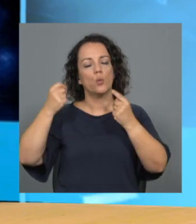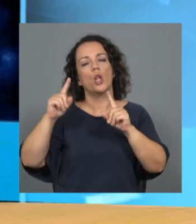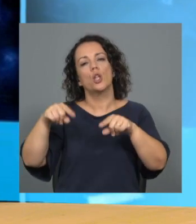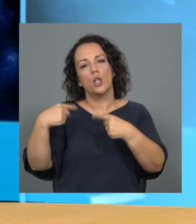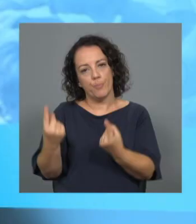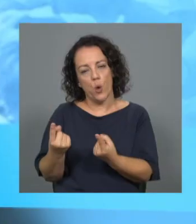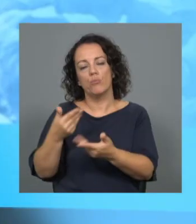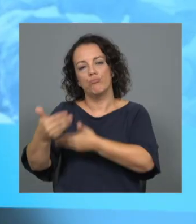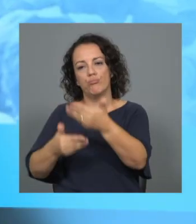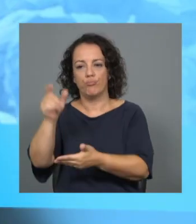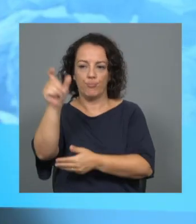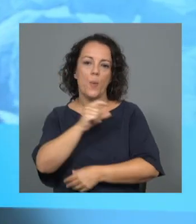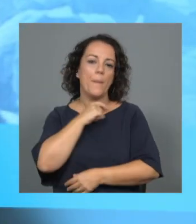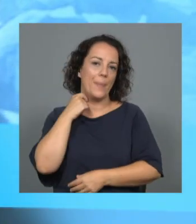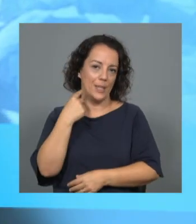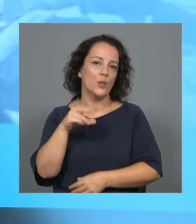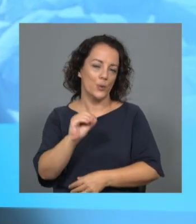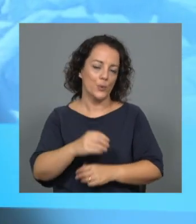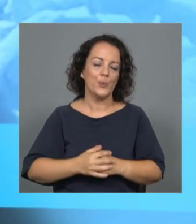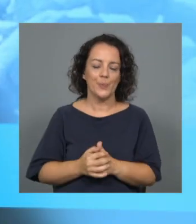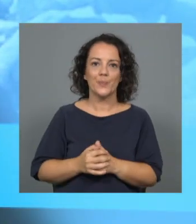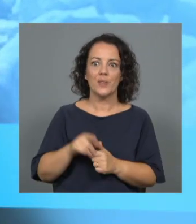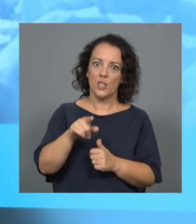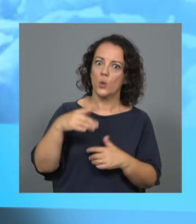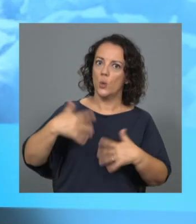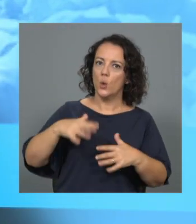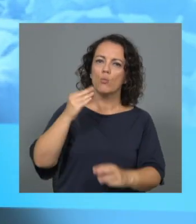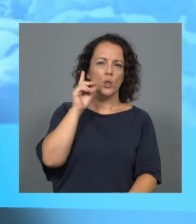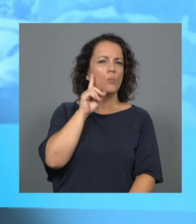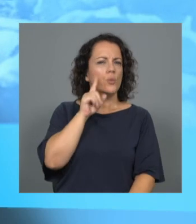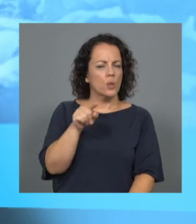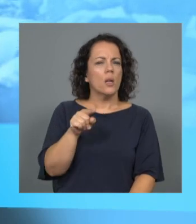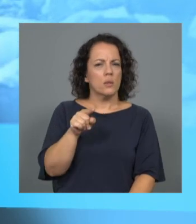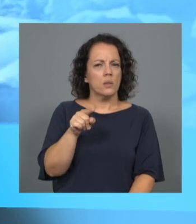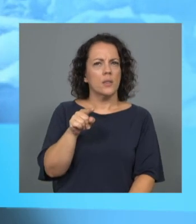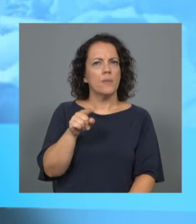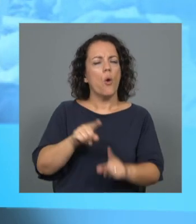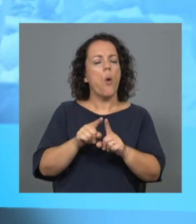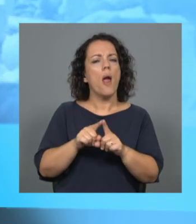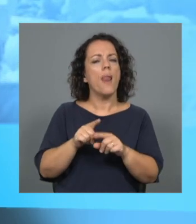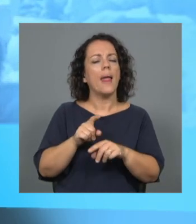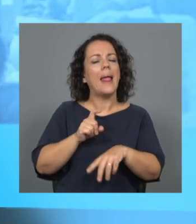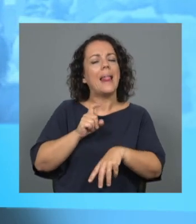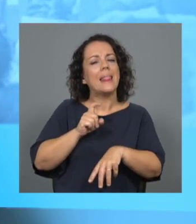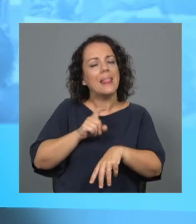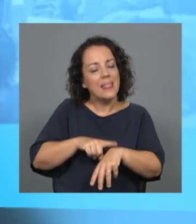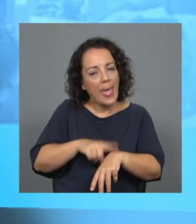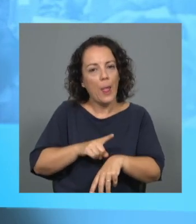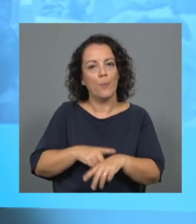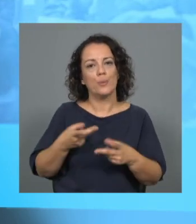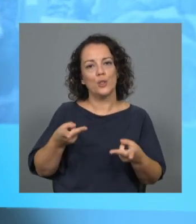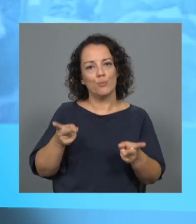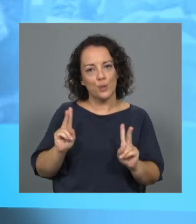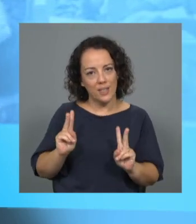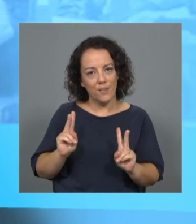direção. Muito bem, e é determinante e muito importante ter tempo para receber as pessoas, é algo